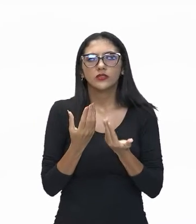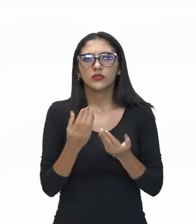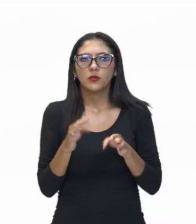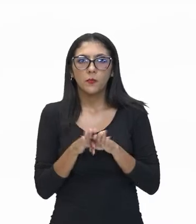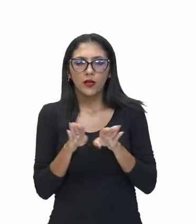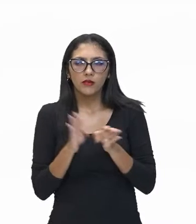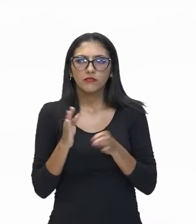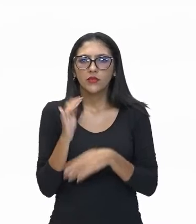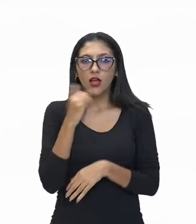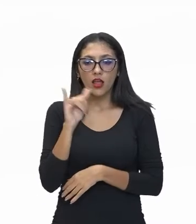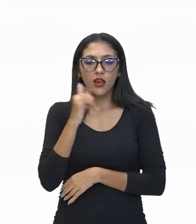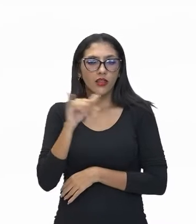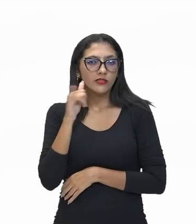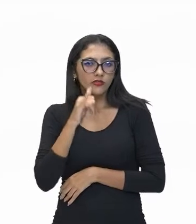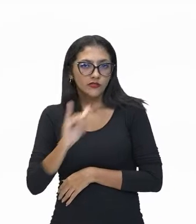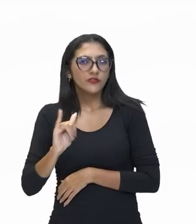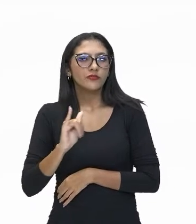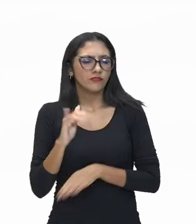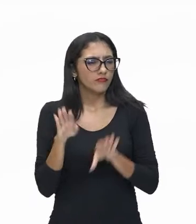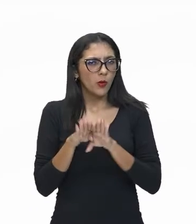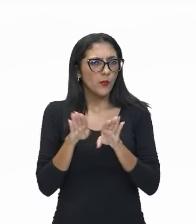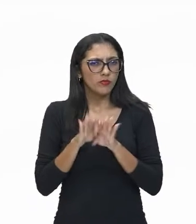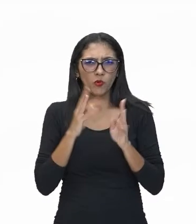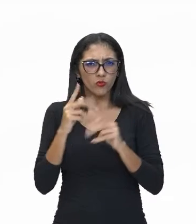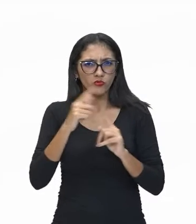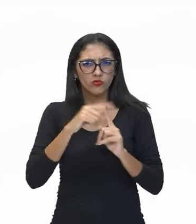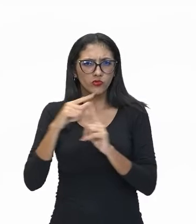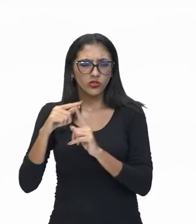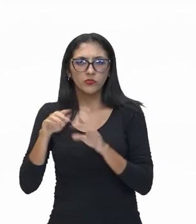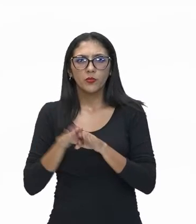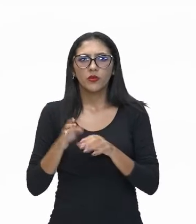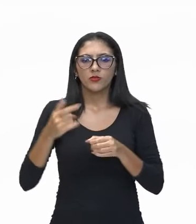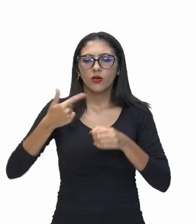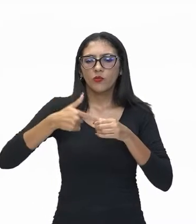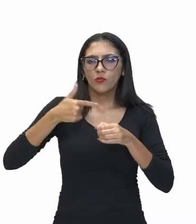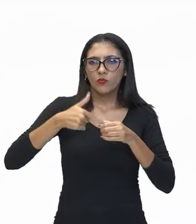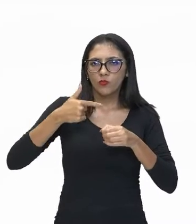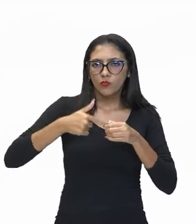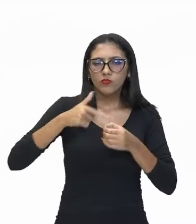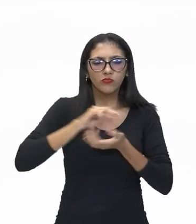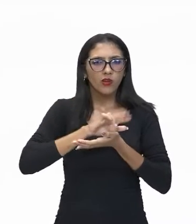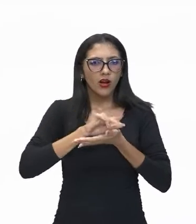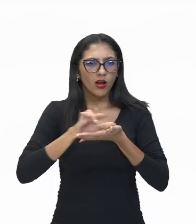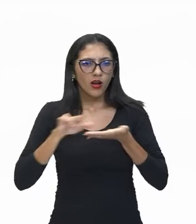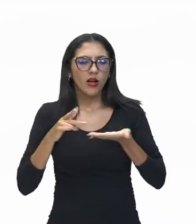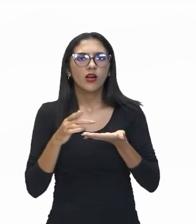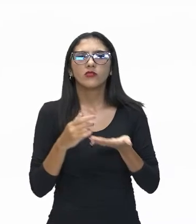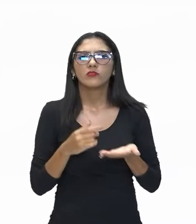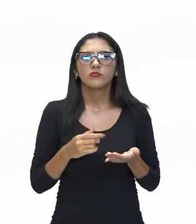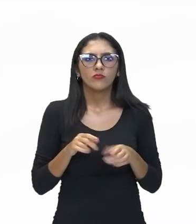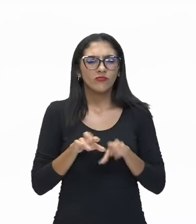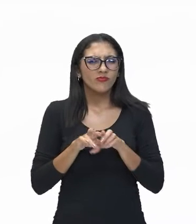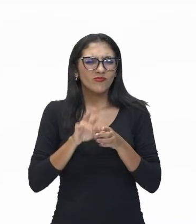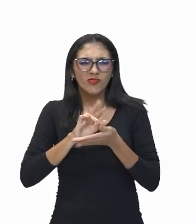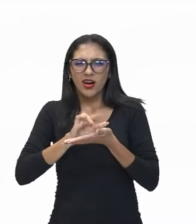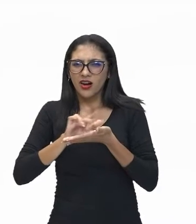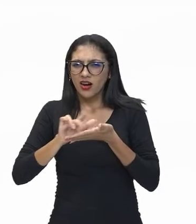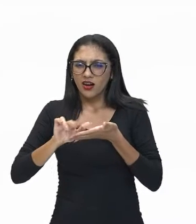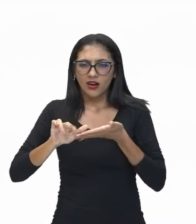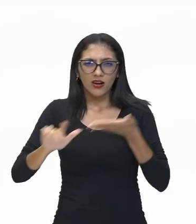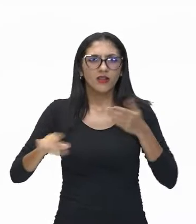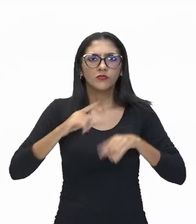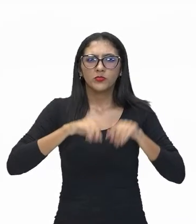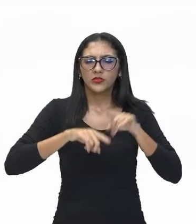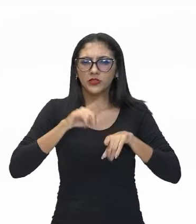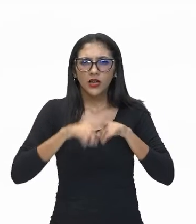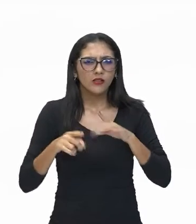né, a questão da energia de uma forma geral, os combustíveis, têxtil, metalúrgica, eletroeletrônicos,